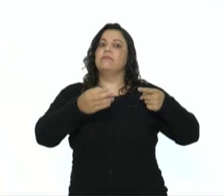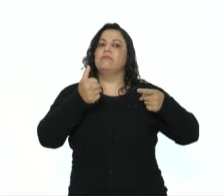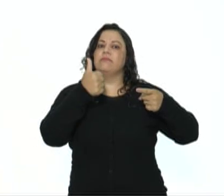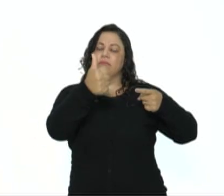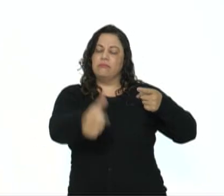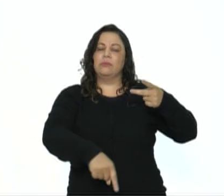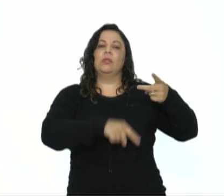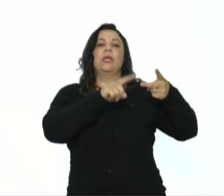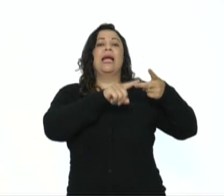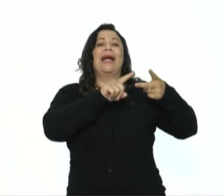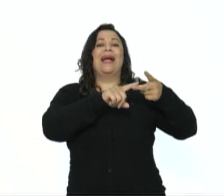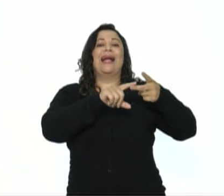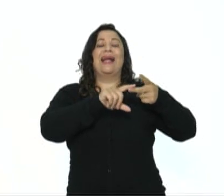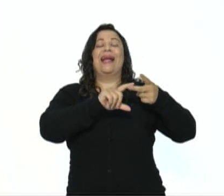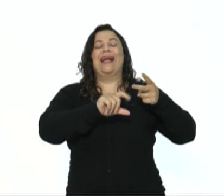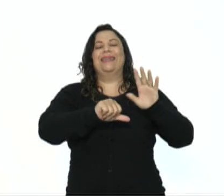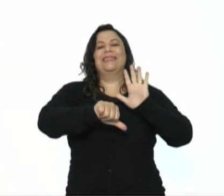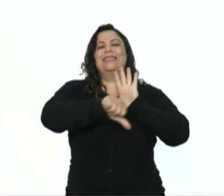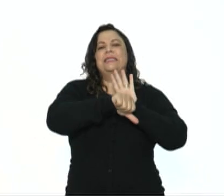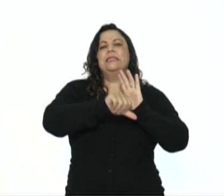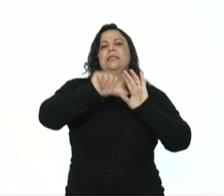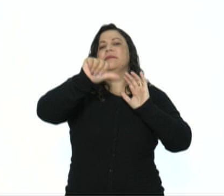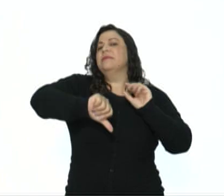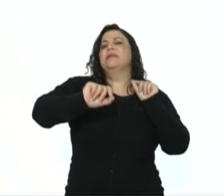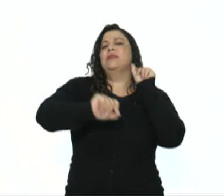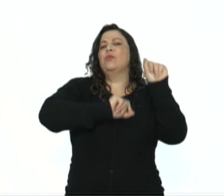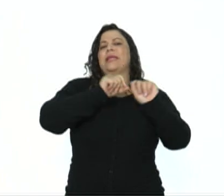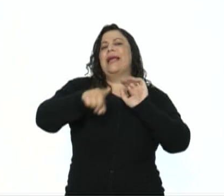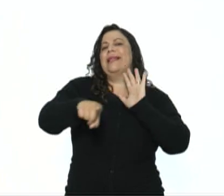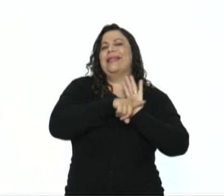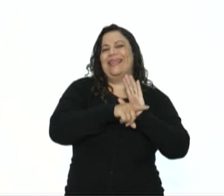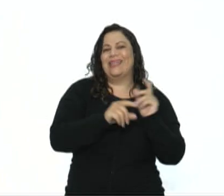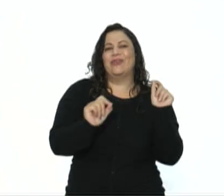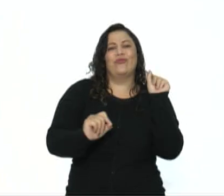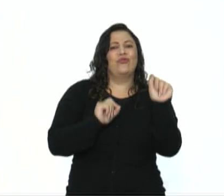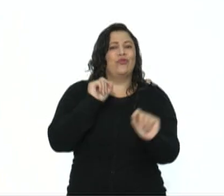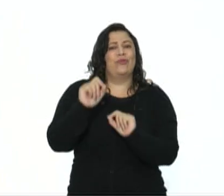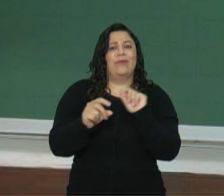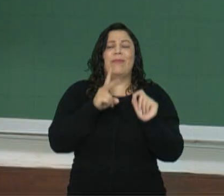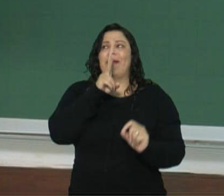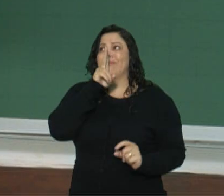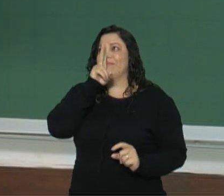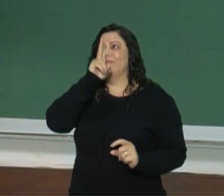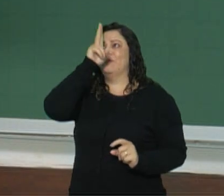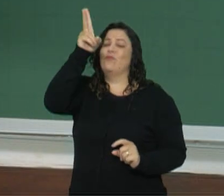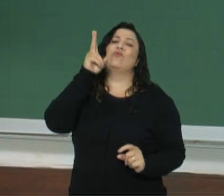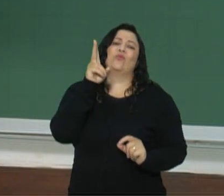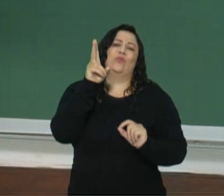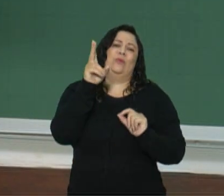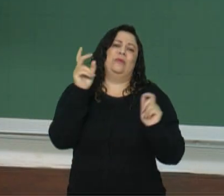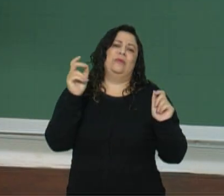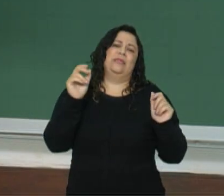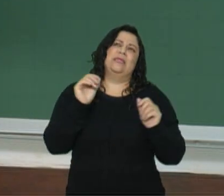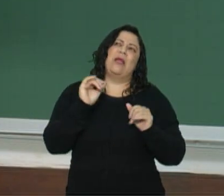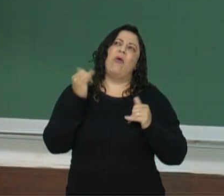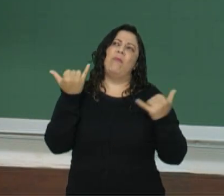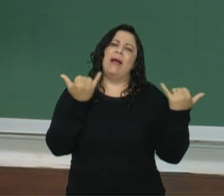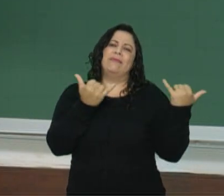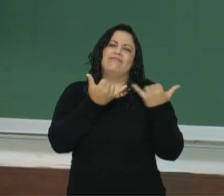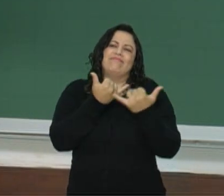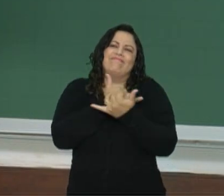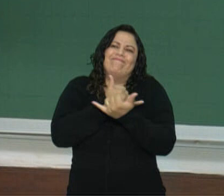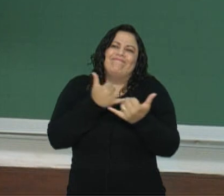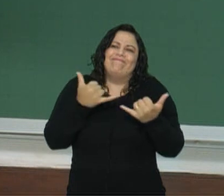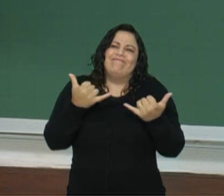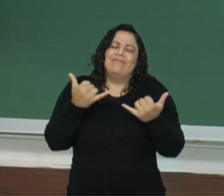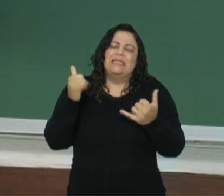a partir da força vital. A força vital nada mais é do que uma energia, do que um